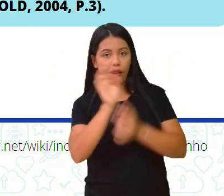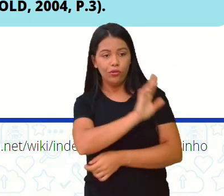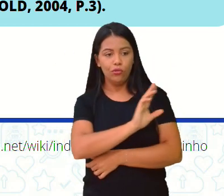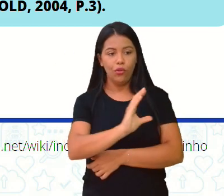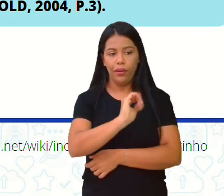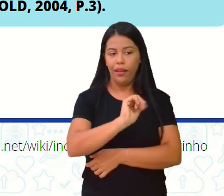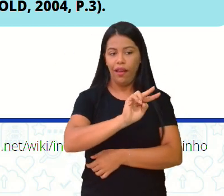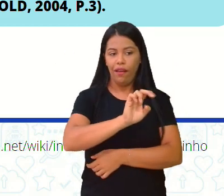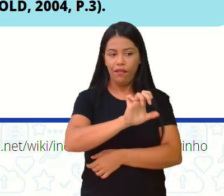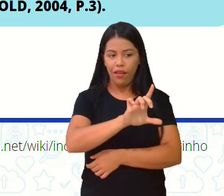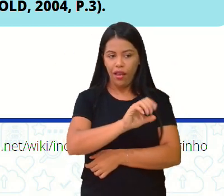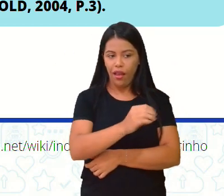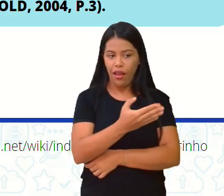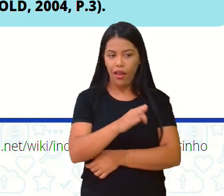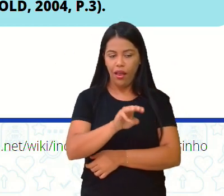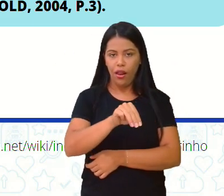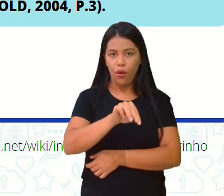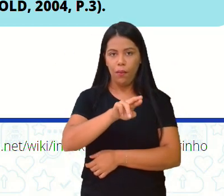Cavalo Marinho.